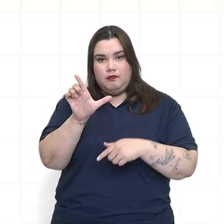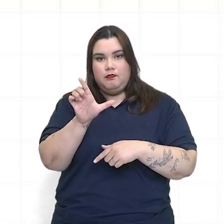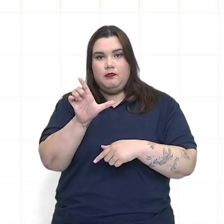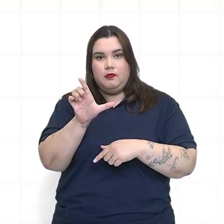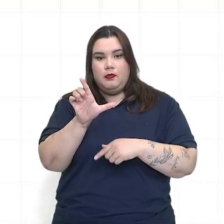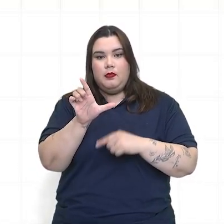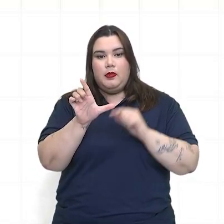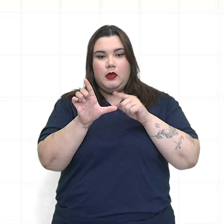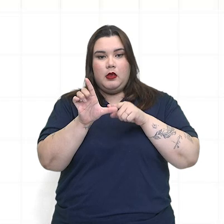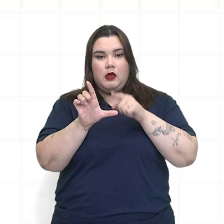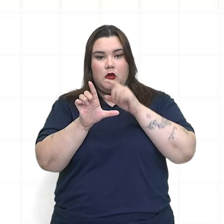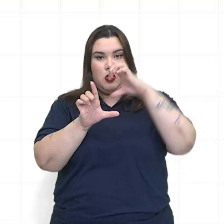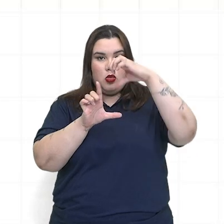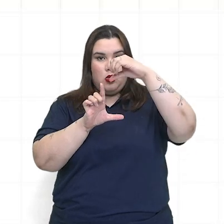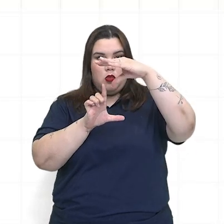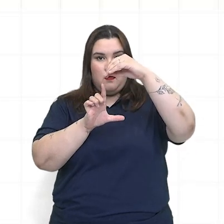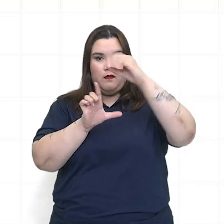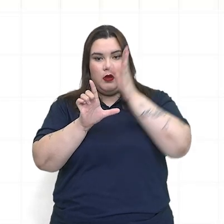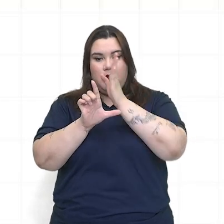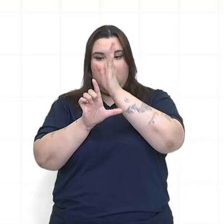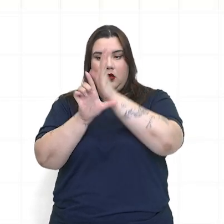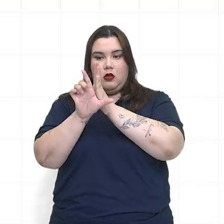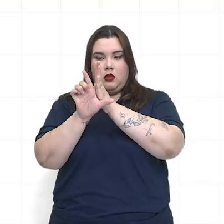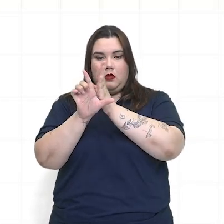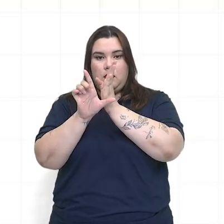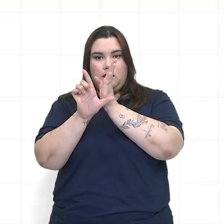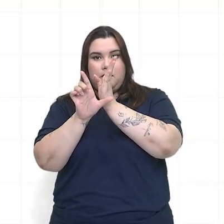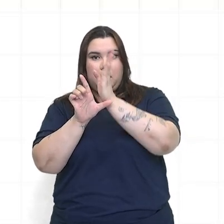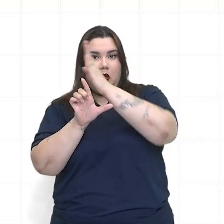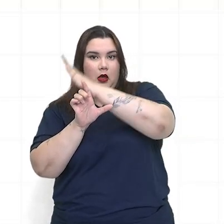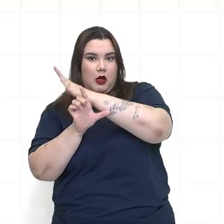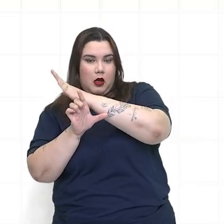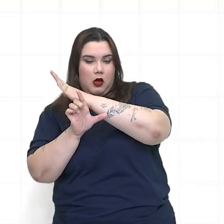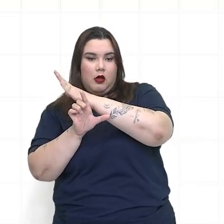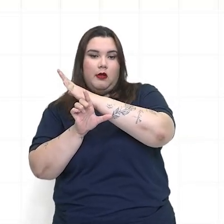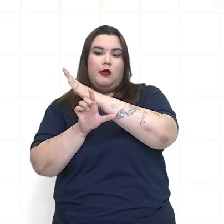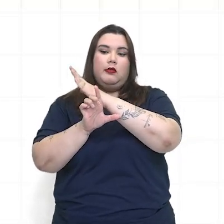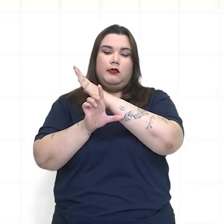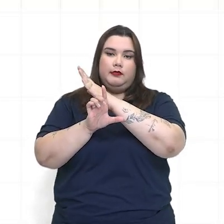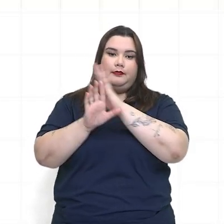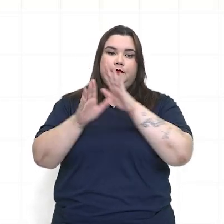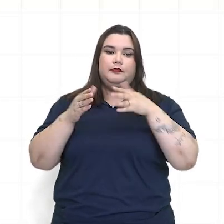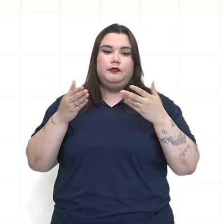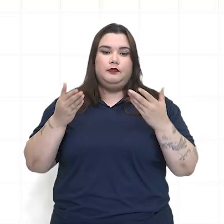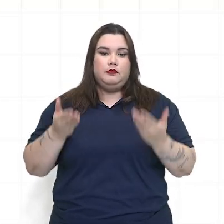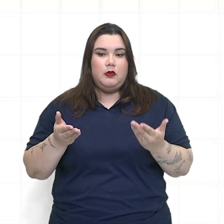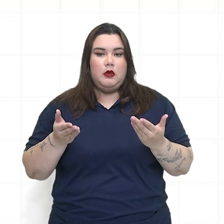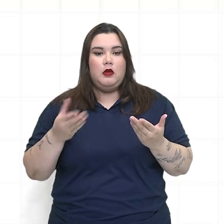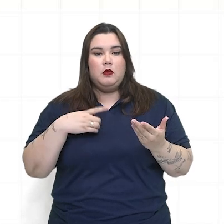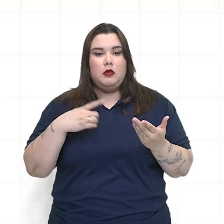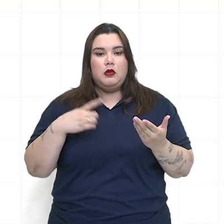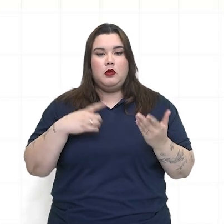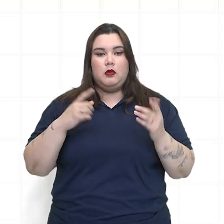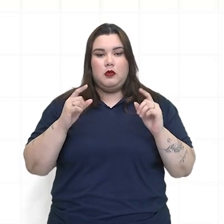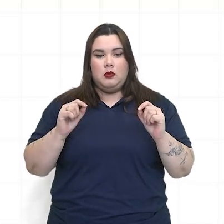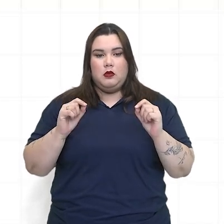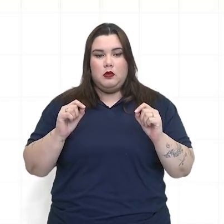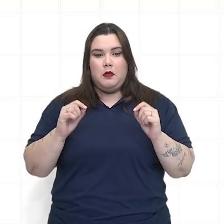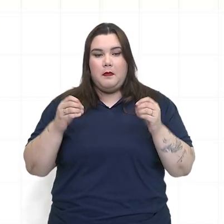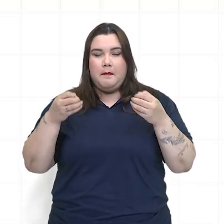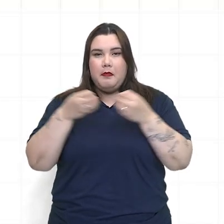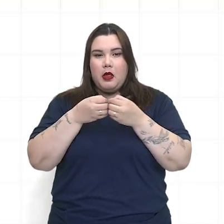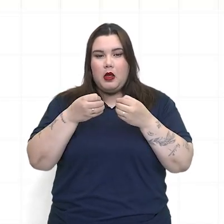dos 90, ó, 90 está aqui na nossa referência. Mas quando esse ângulo passa dos 90 e chega